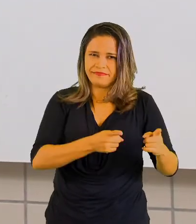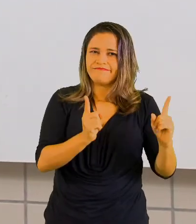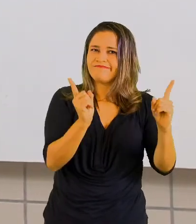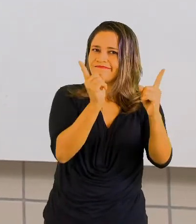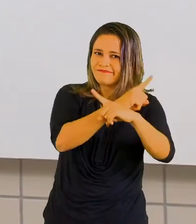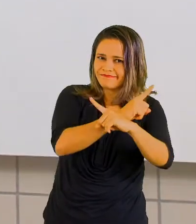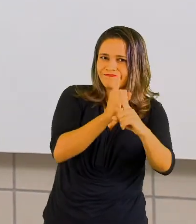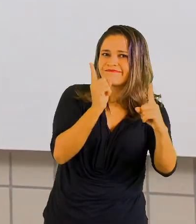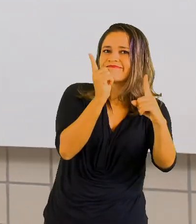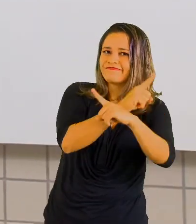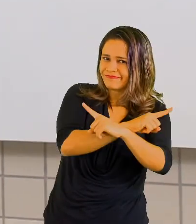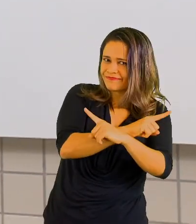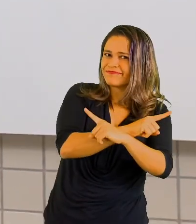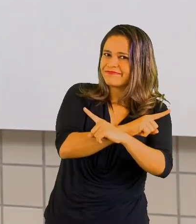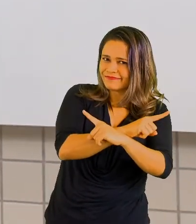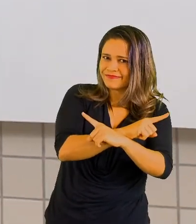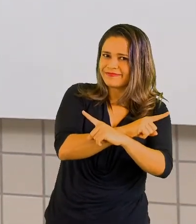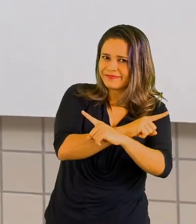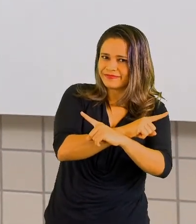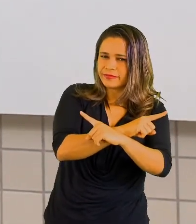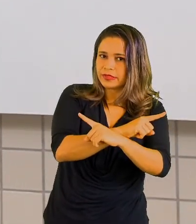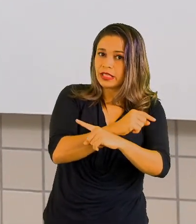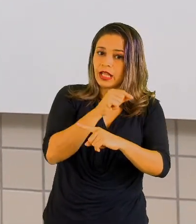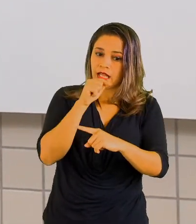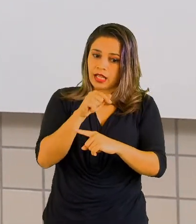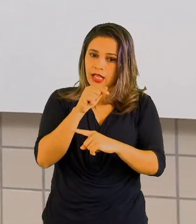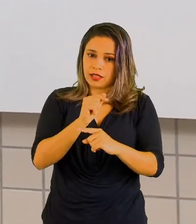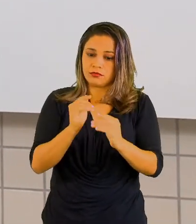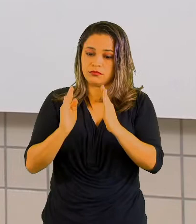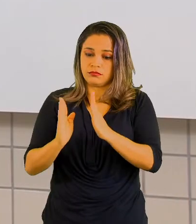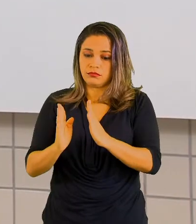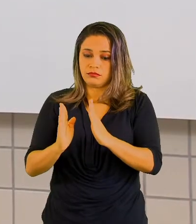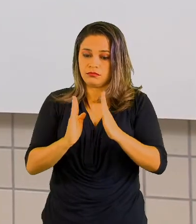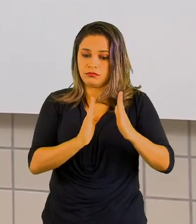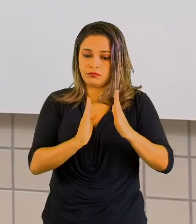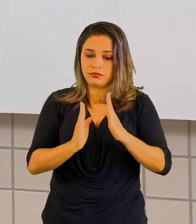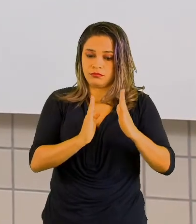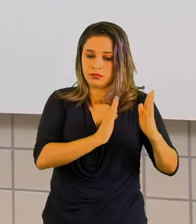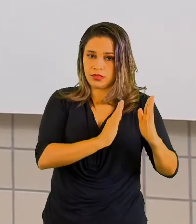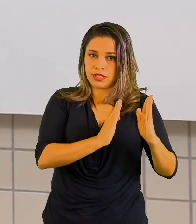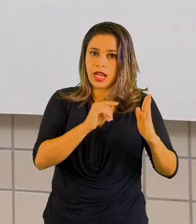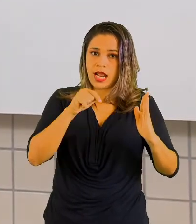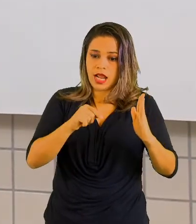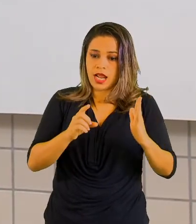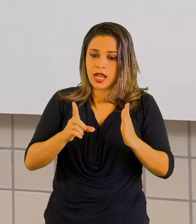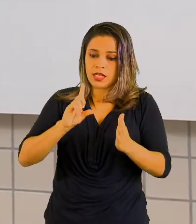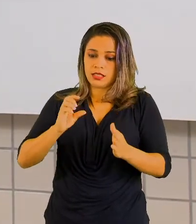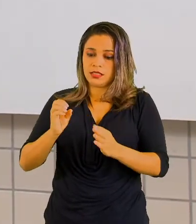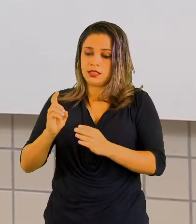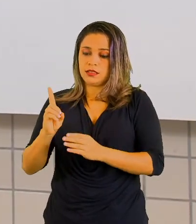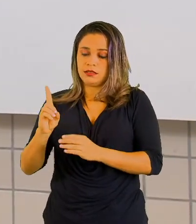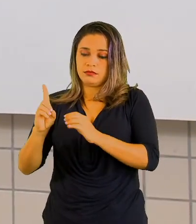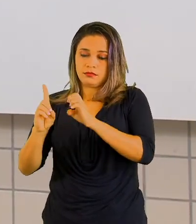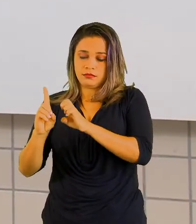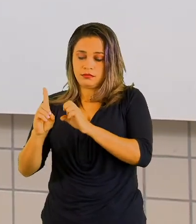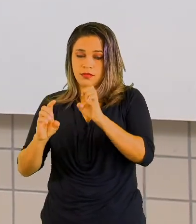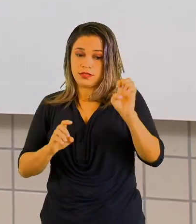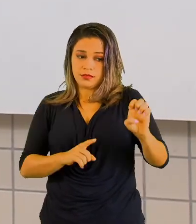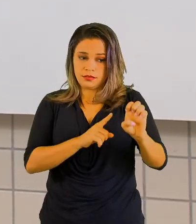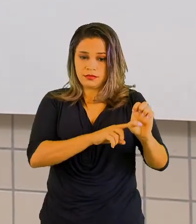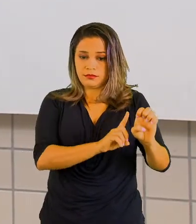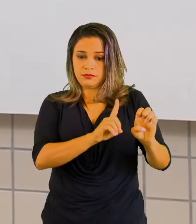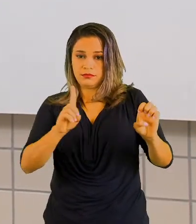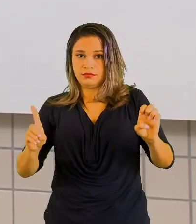deslocamento. Esse deslocamento aqui de 2 unidades seria da esquerda para a direita. Como eu tenho um sinal